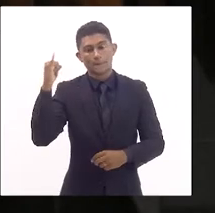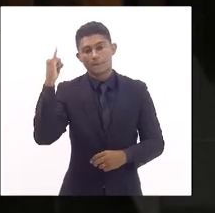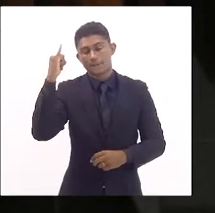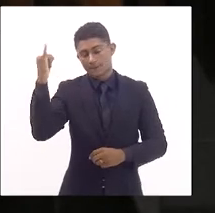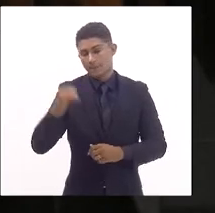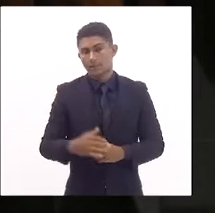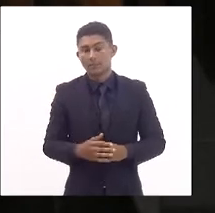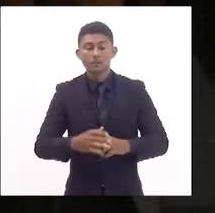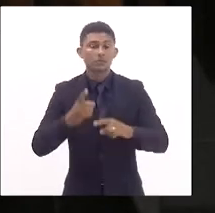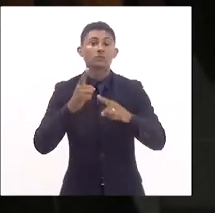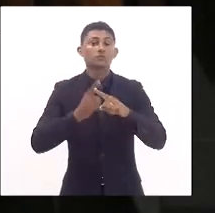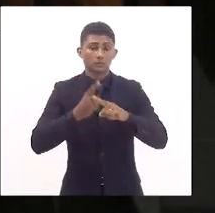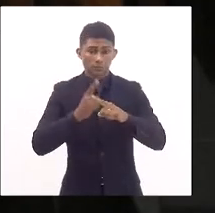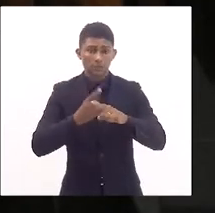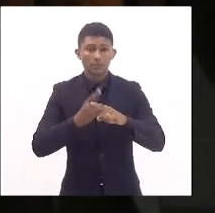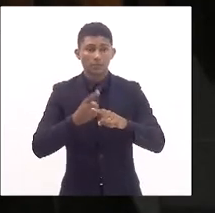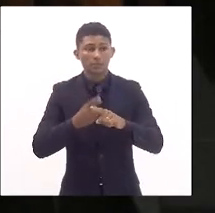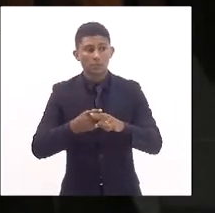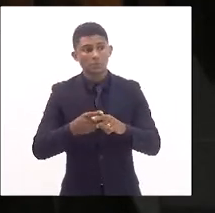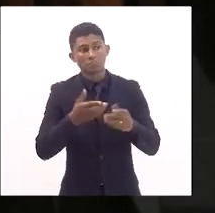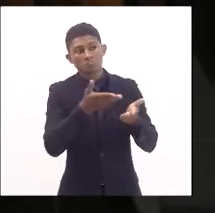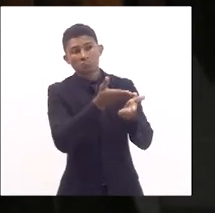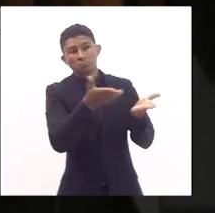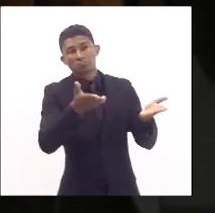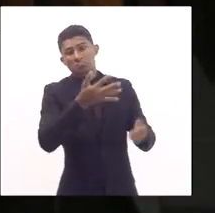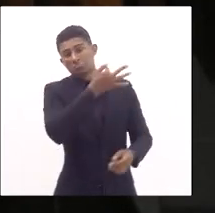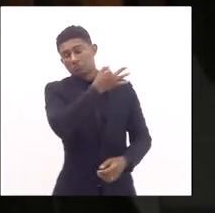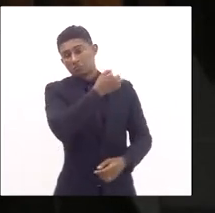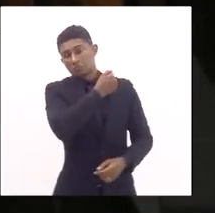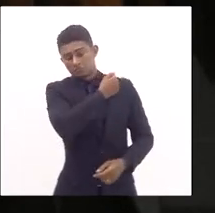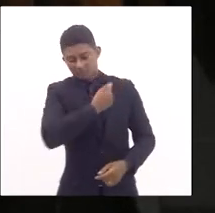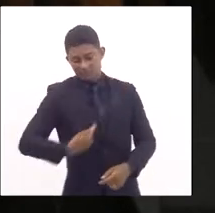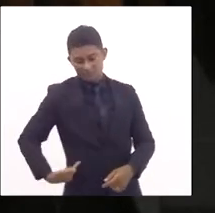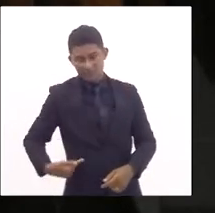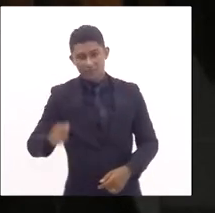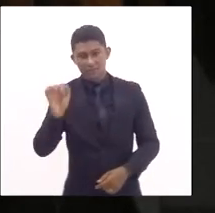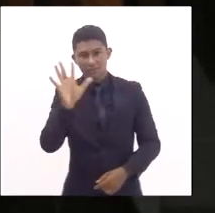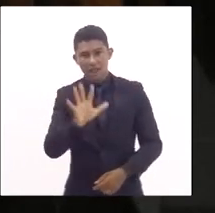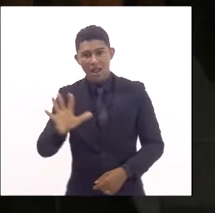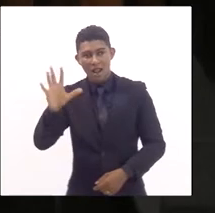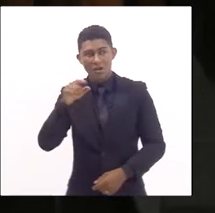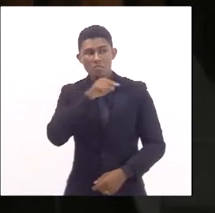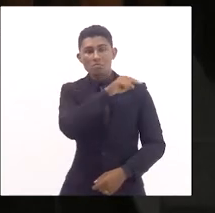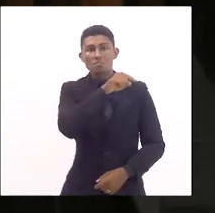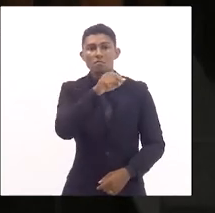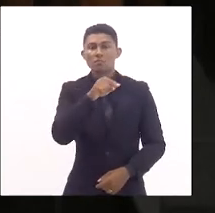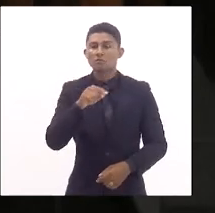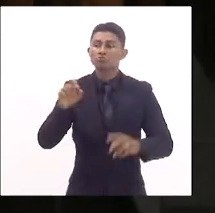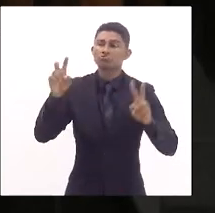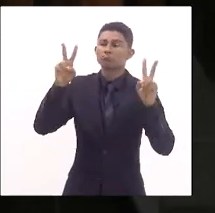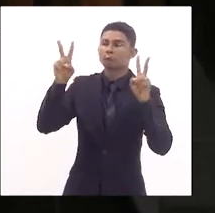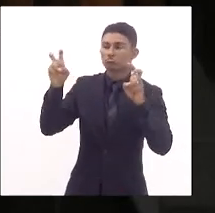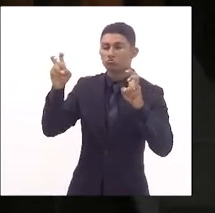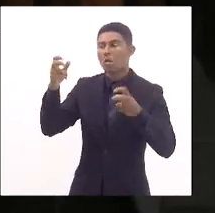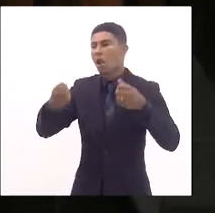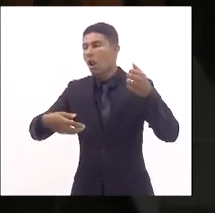porque ele tá sendo utilizado como fosse um instrumento